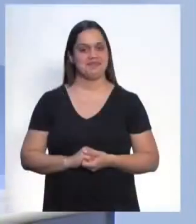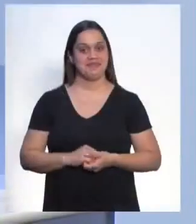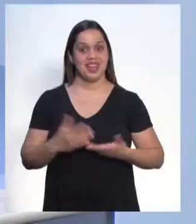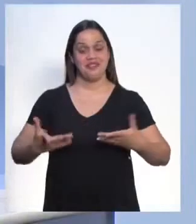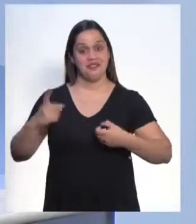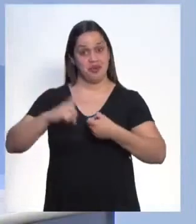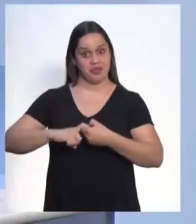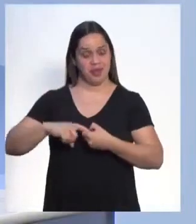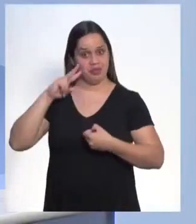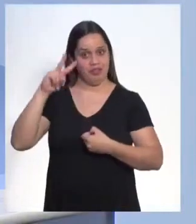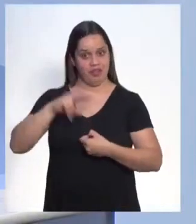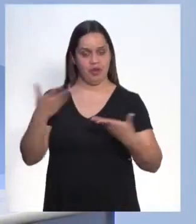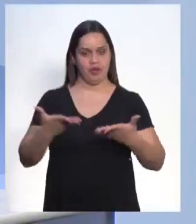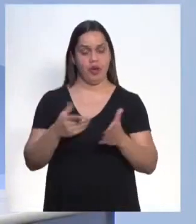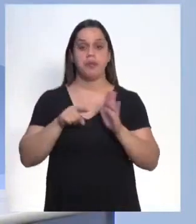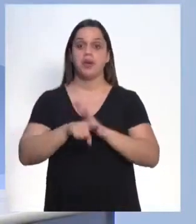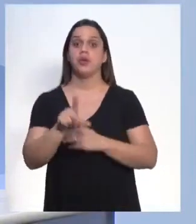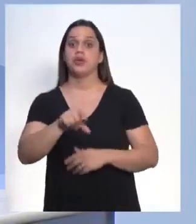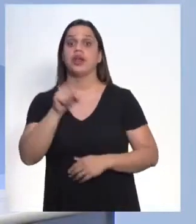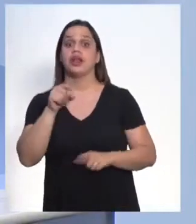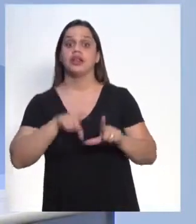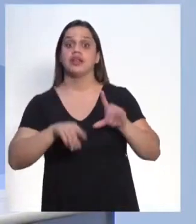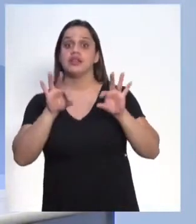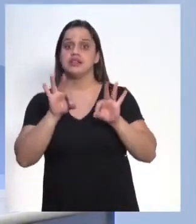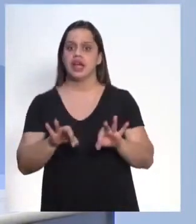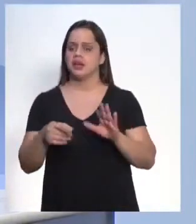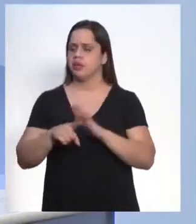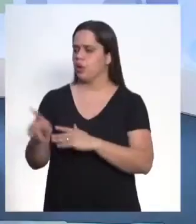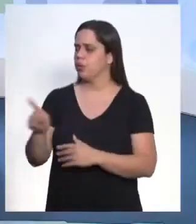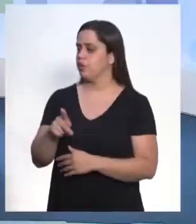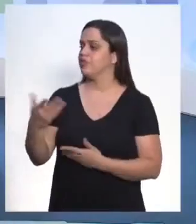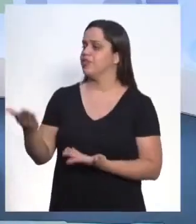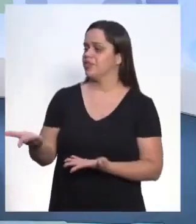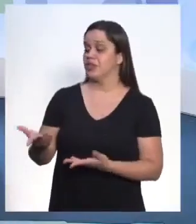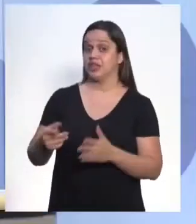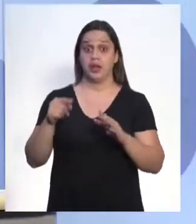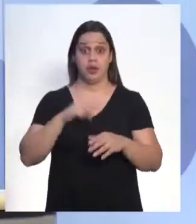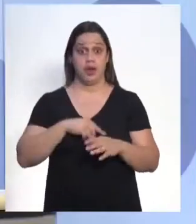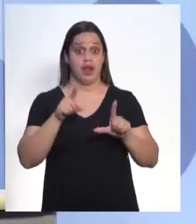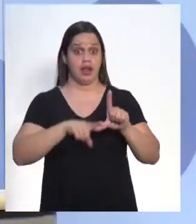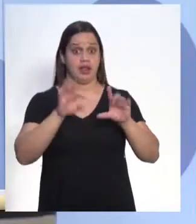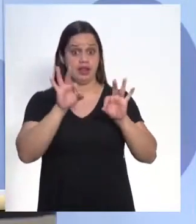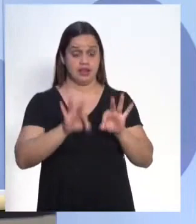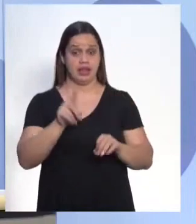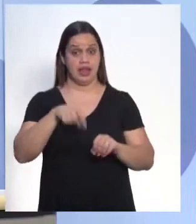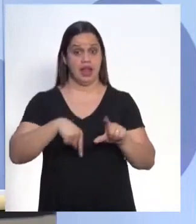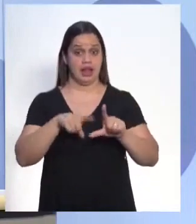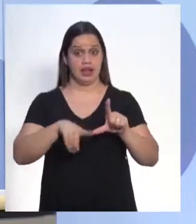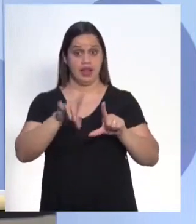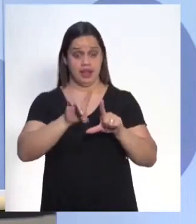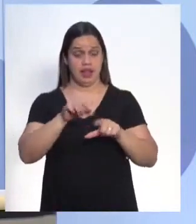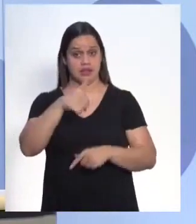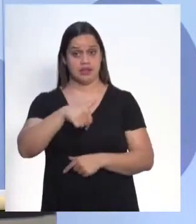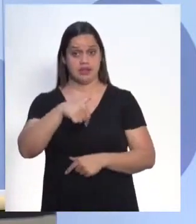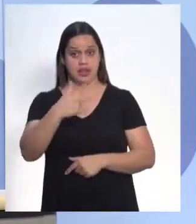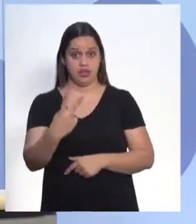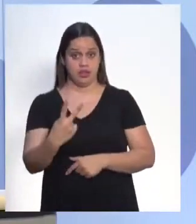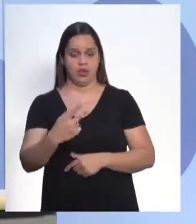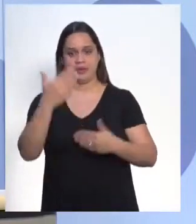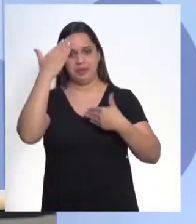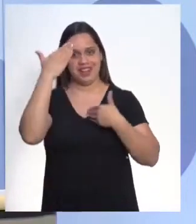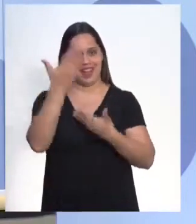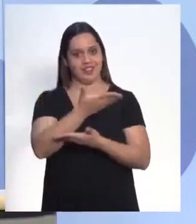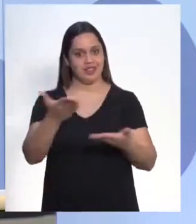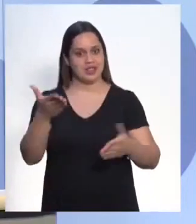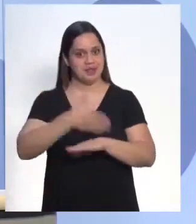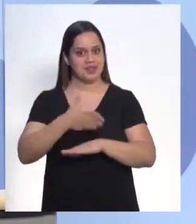voltamos do chat. Qual é a alternativa correta? Qual que é, professora Roberta? A alternativa correta é a letra D, 72. Muito obrigada